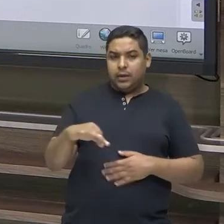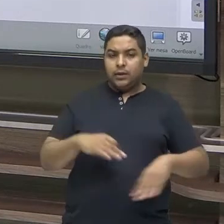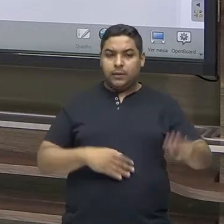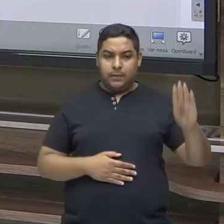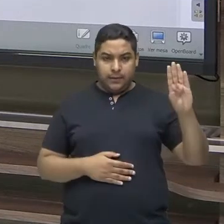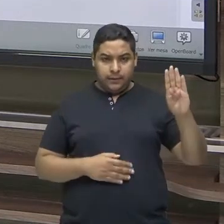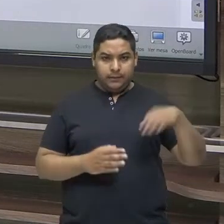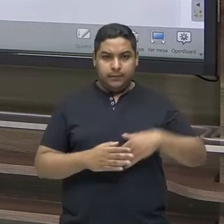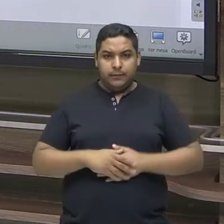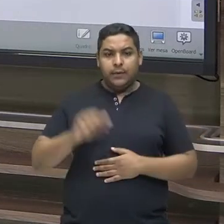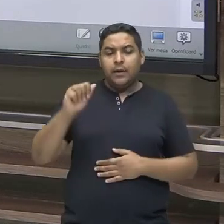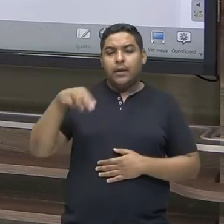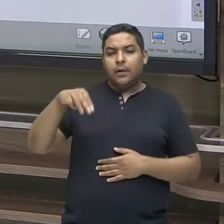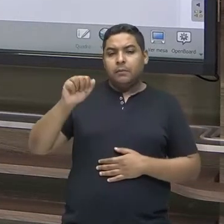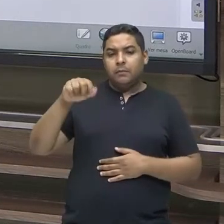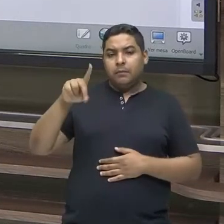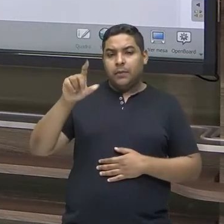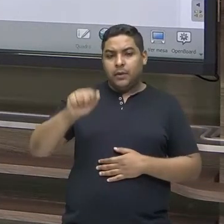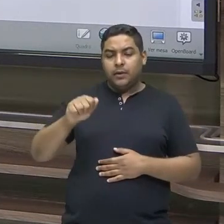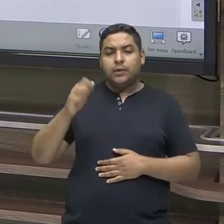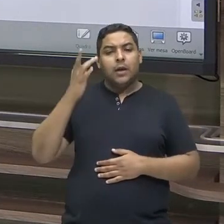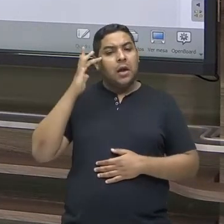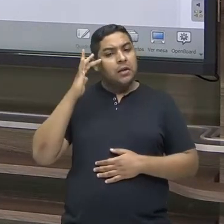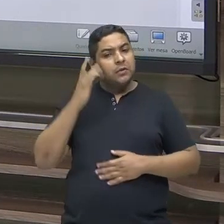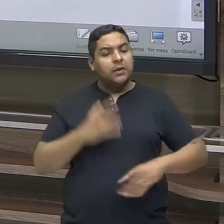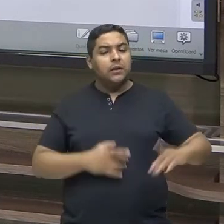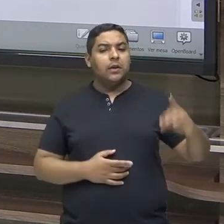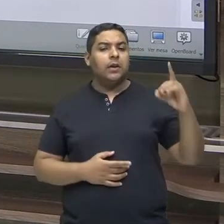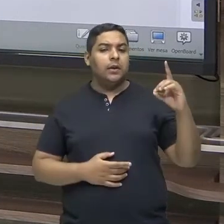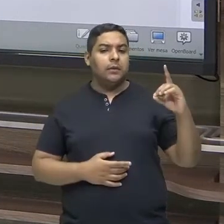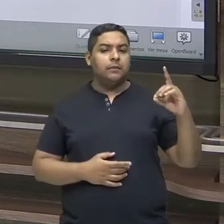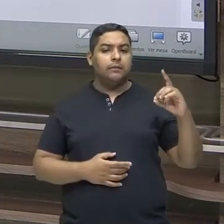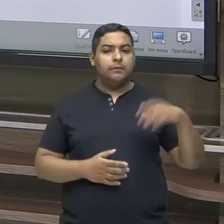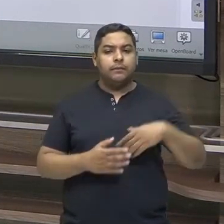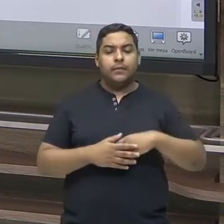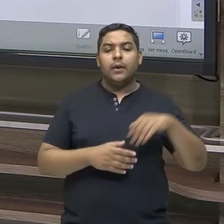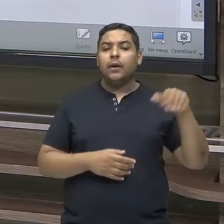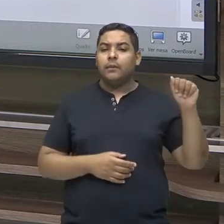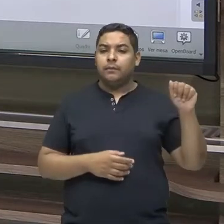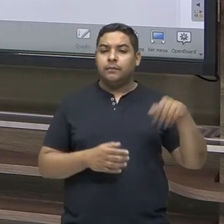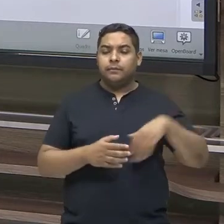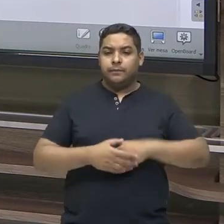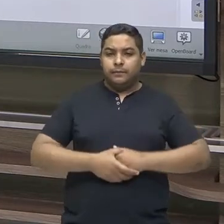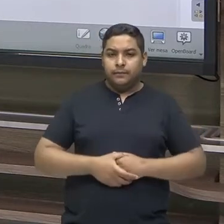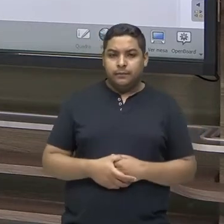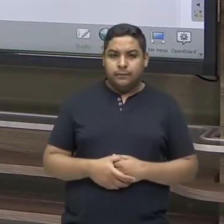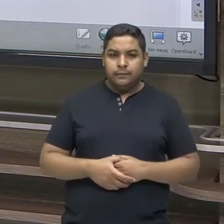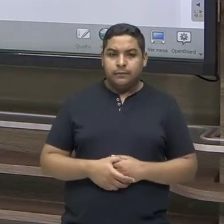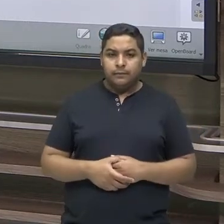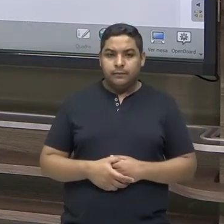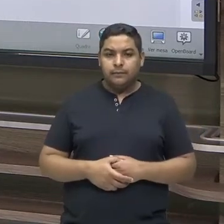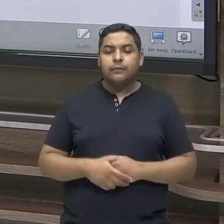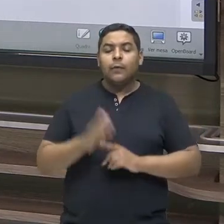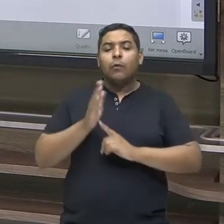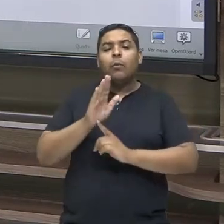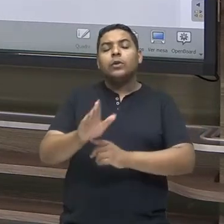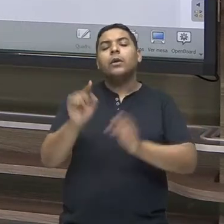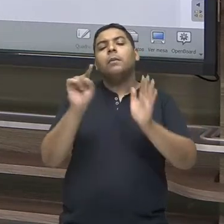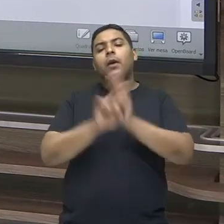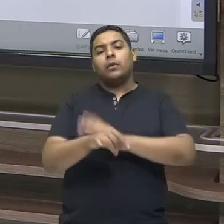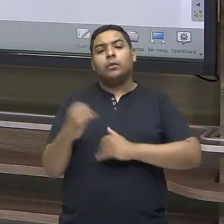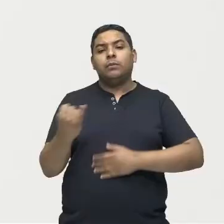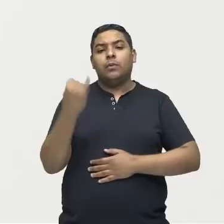Amanda apostando aí na letra A, né? São os nossos alunos que participaram. Vou mostrar aqui uma questão importante agora